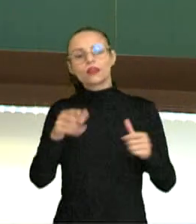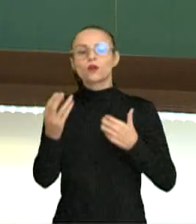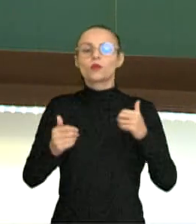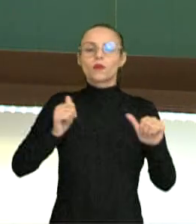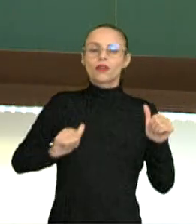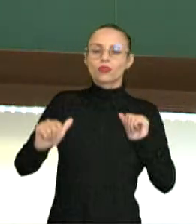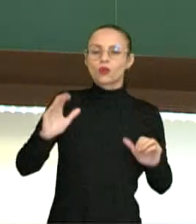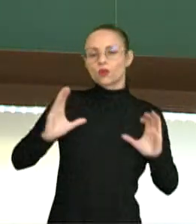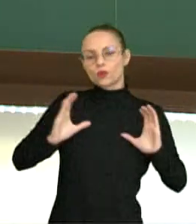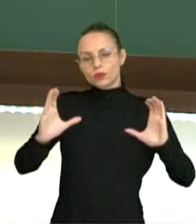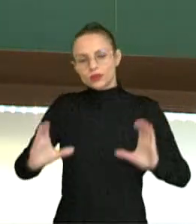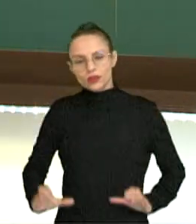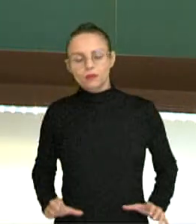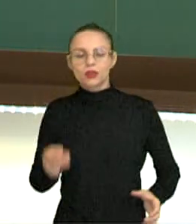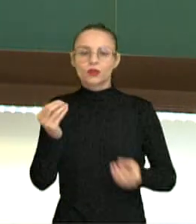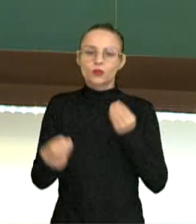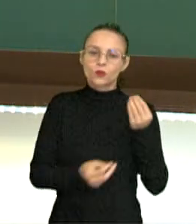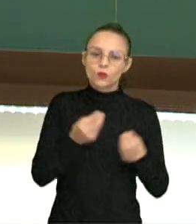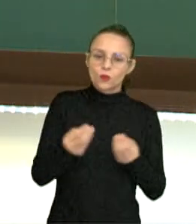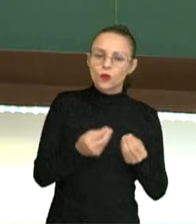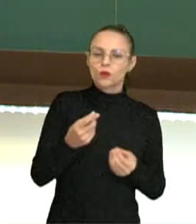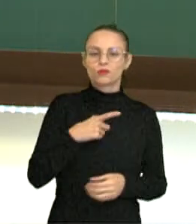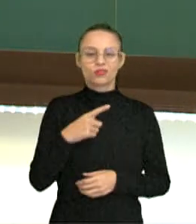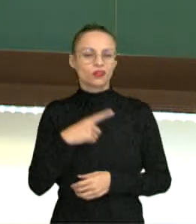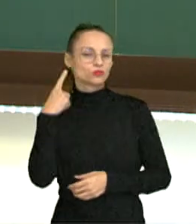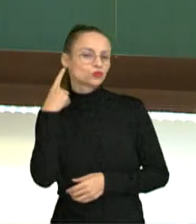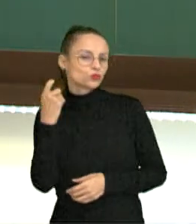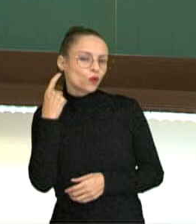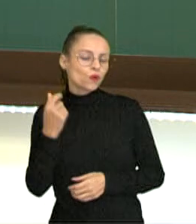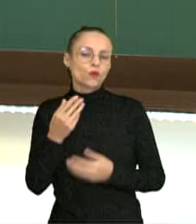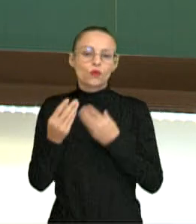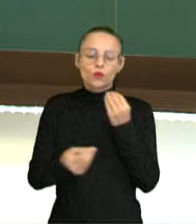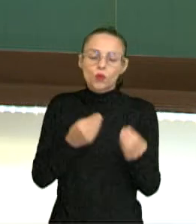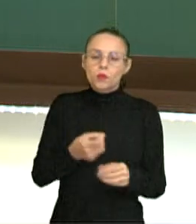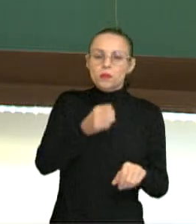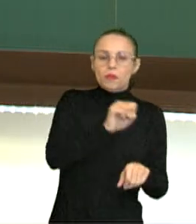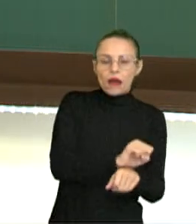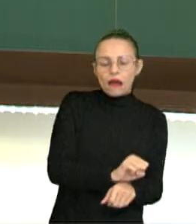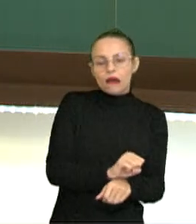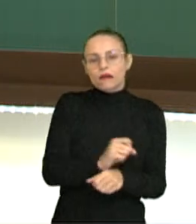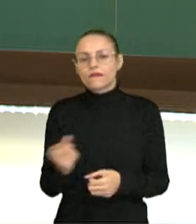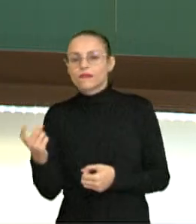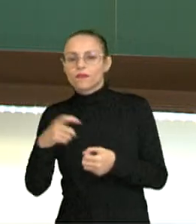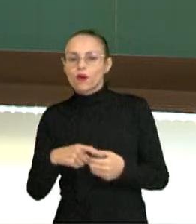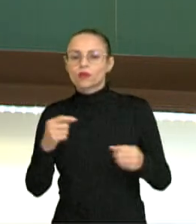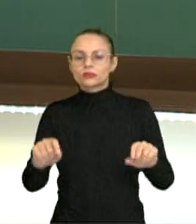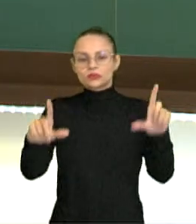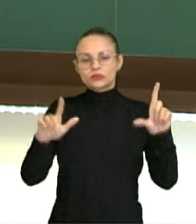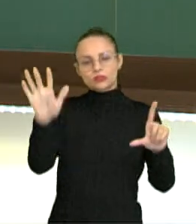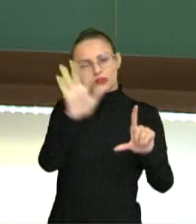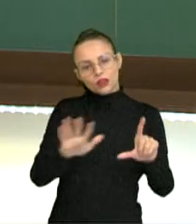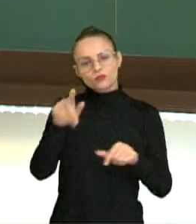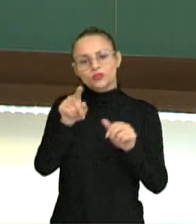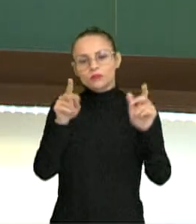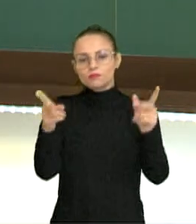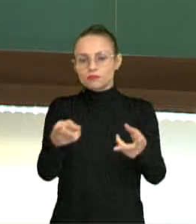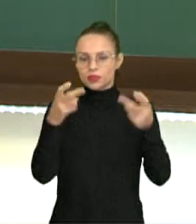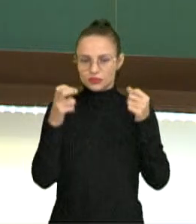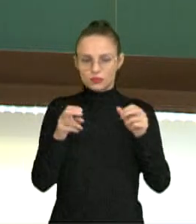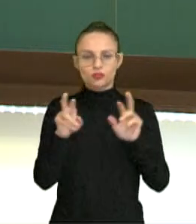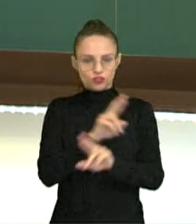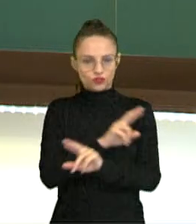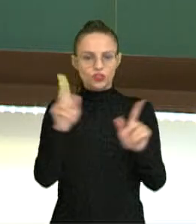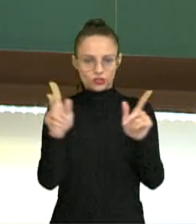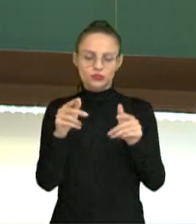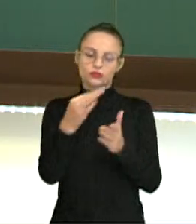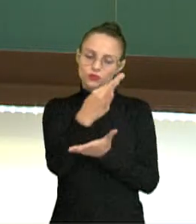se comportar. Tem as rubricas, tem como tá colocado o cenário. Você já nota aqui essa diferença